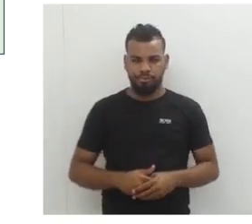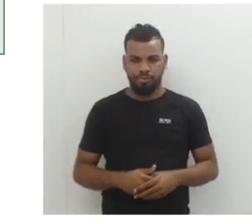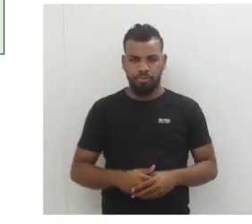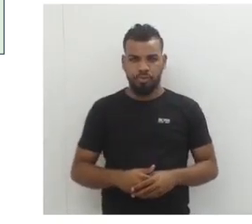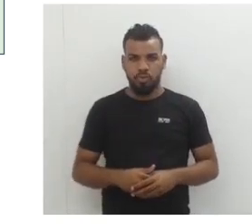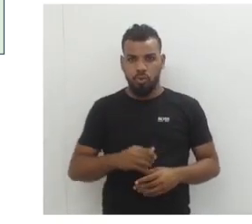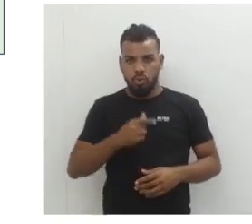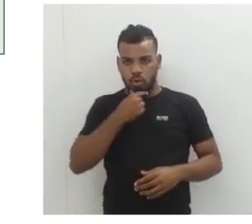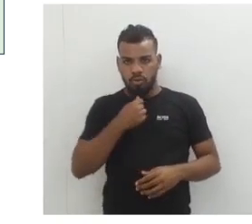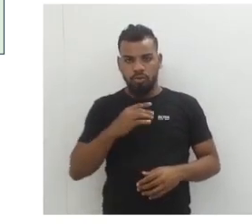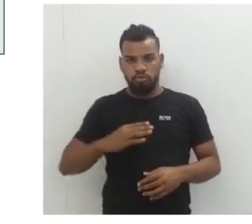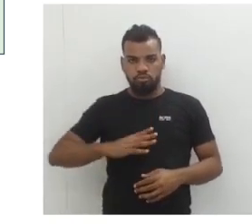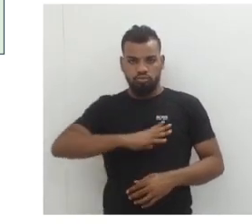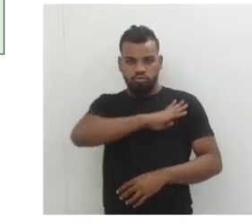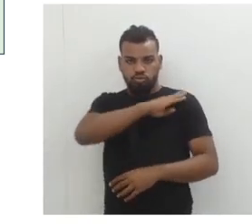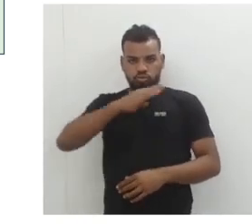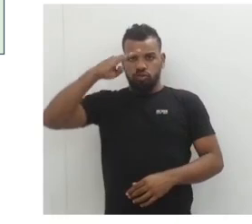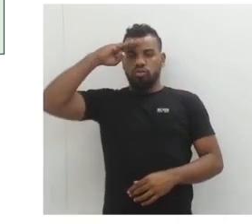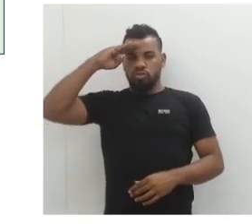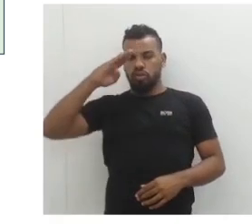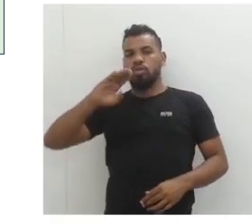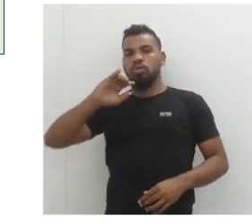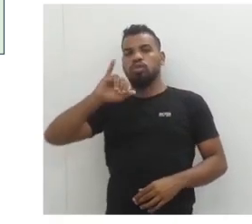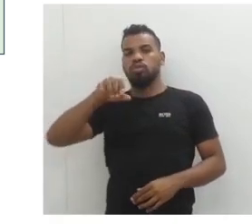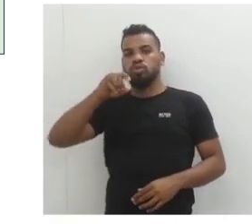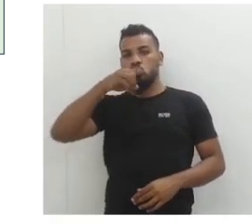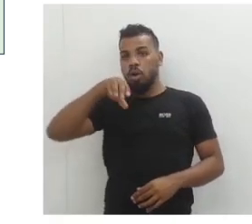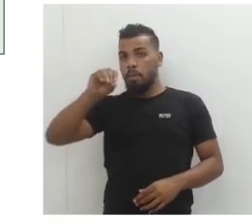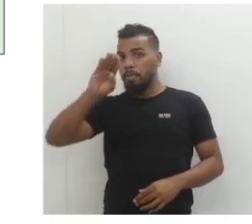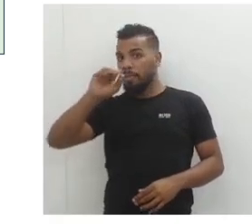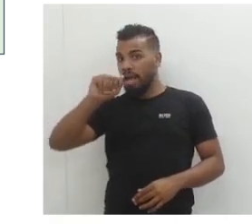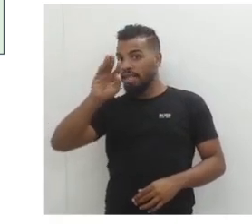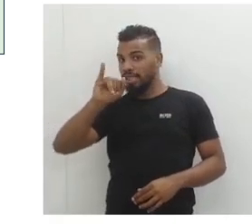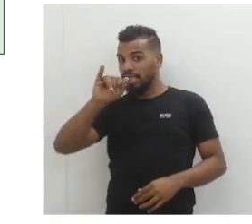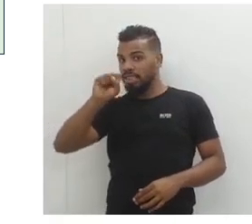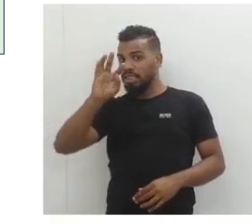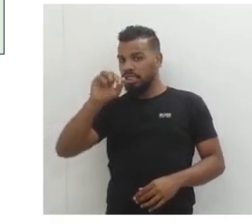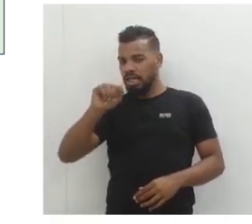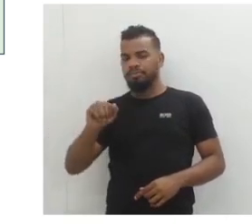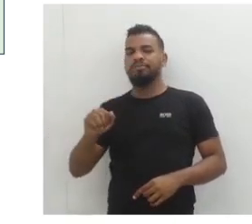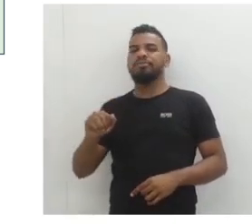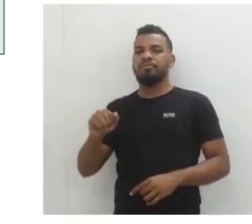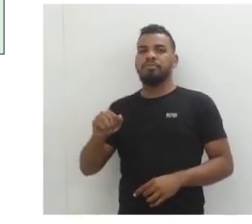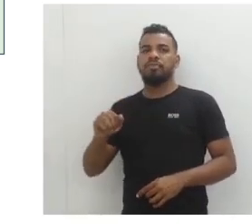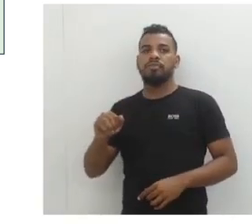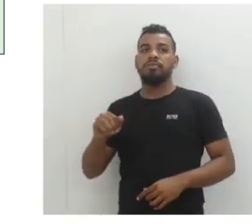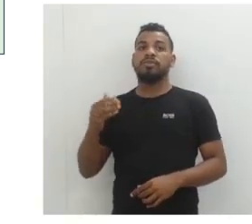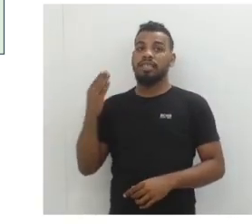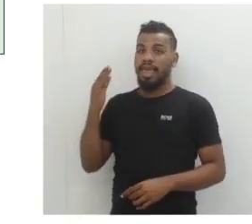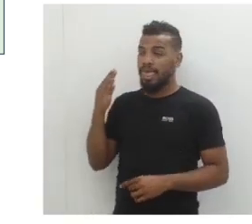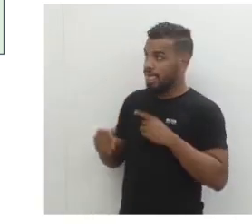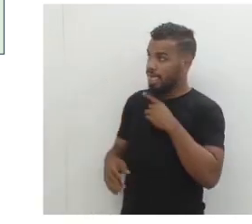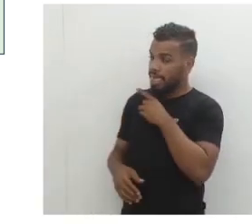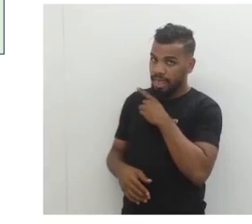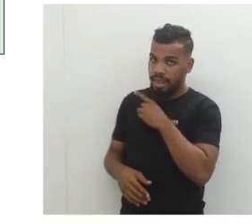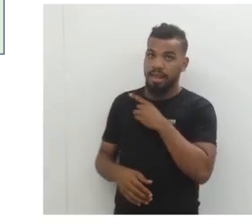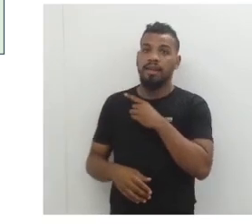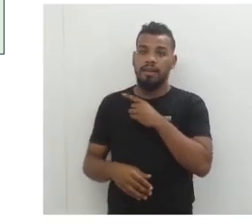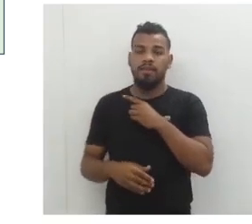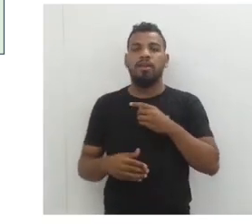o general João Batista Figueiredo. Ele vai começar uma